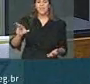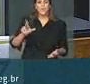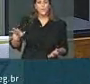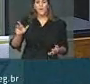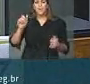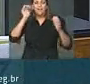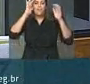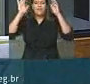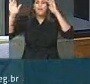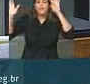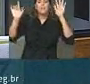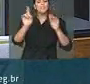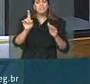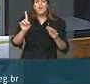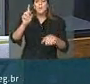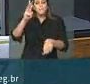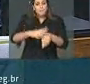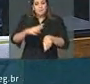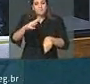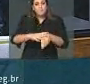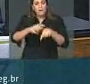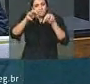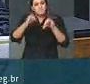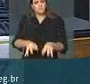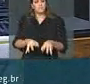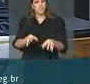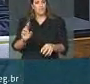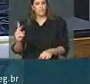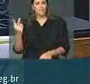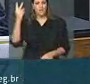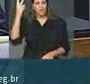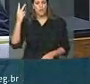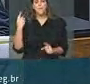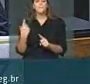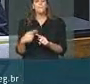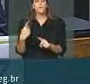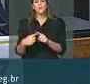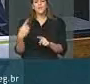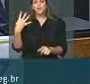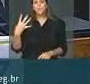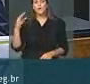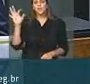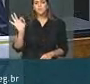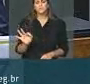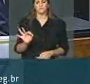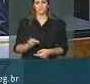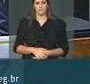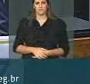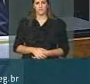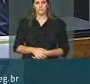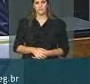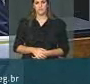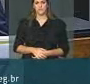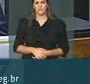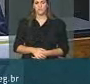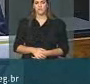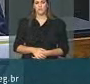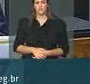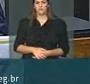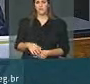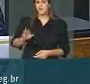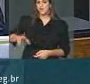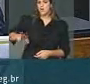Matemática é uma ciência exata. Por que 4% e não 4,2?